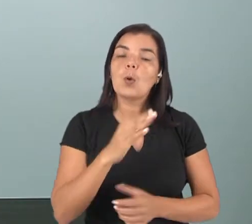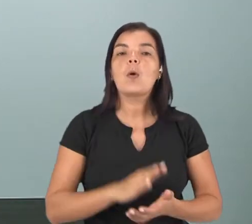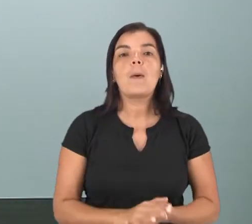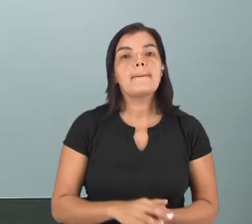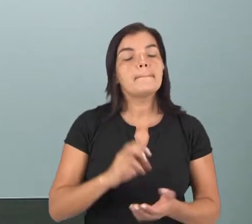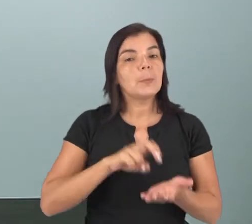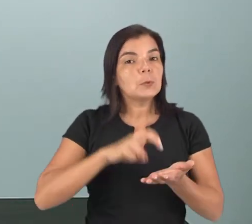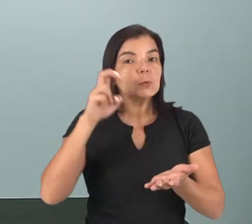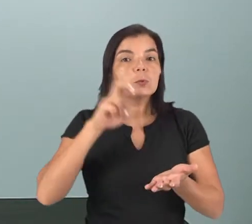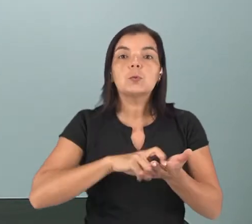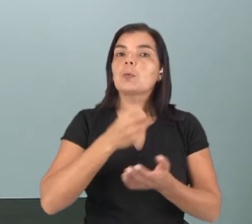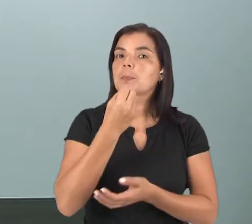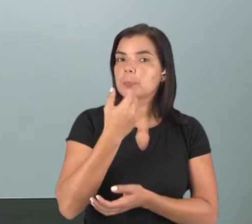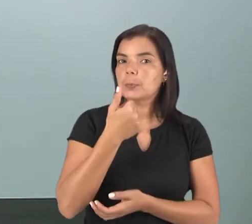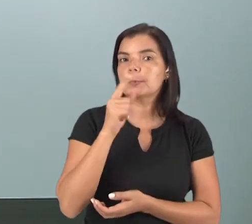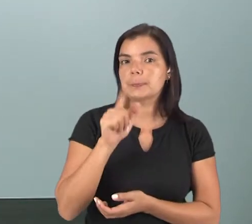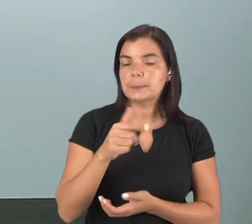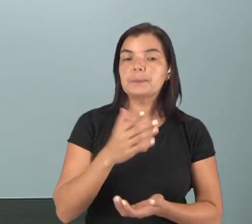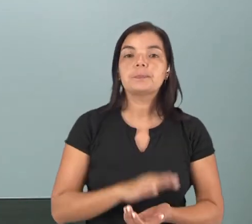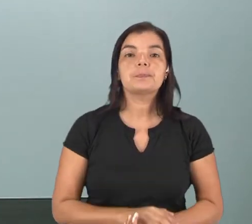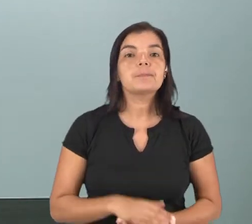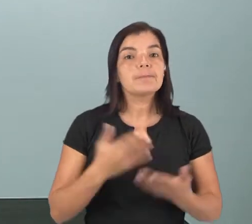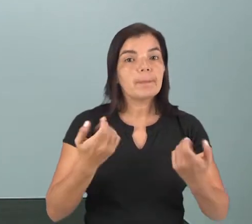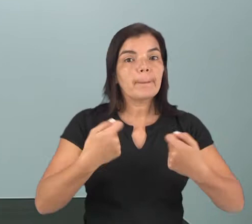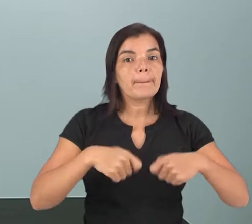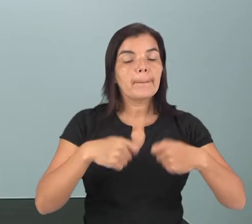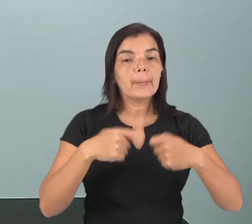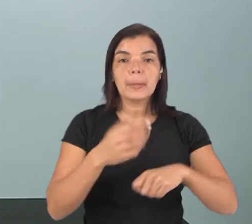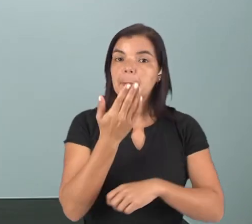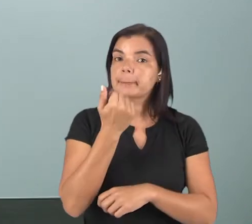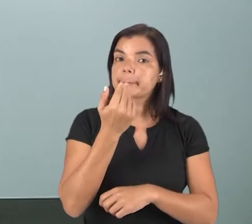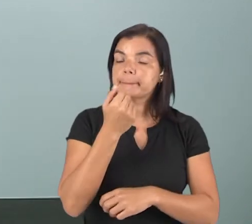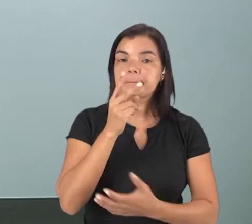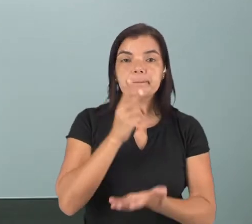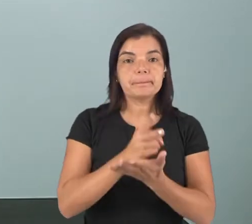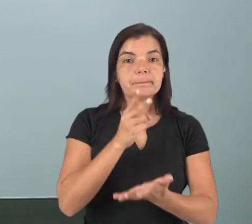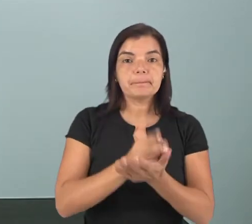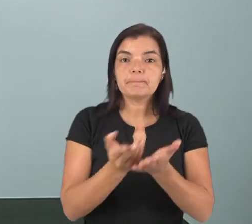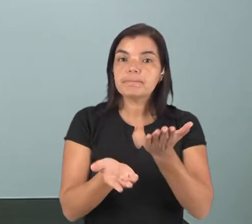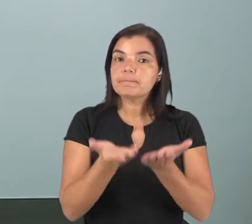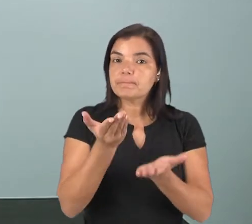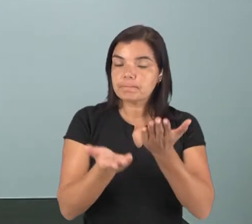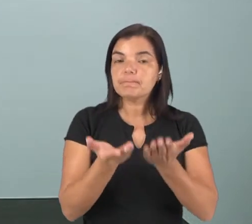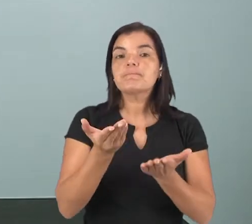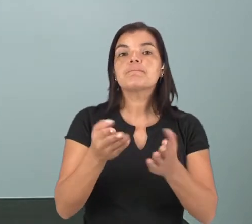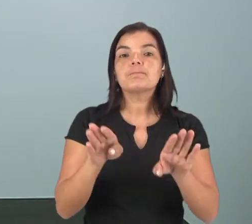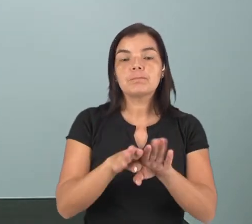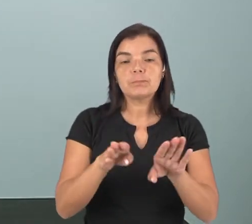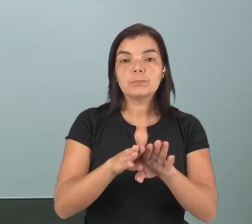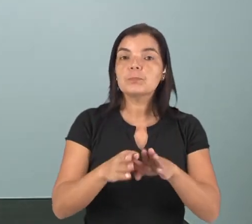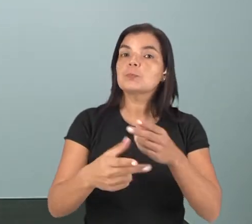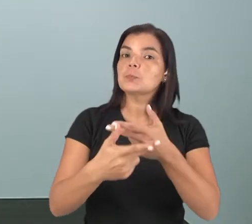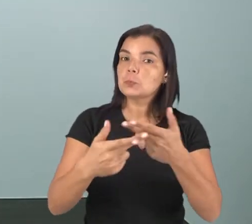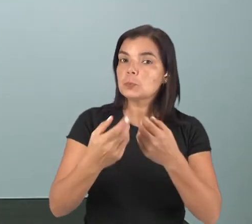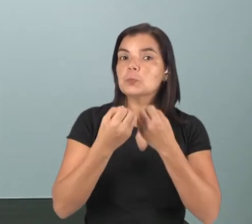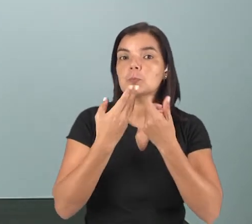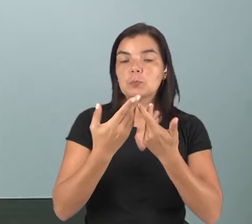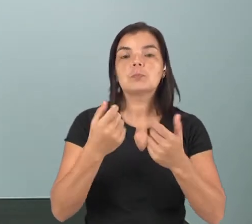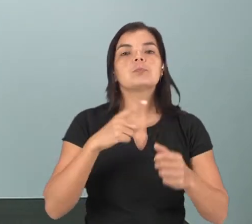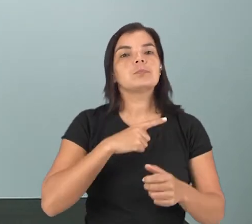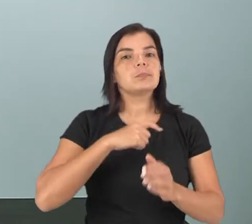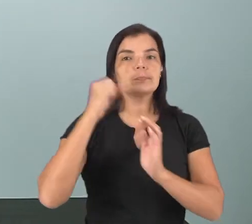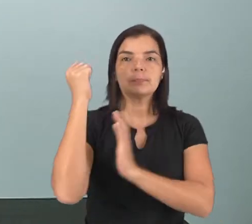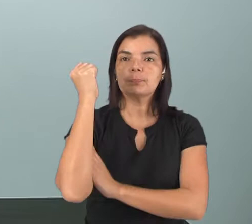uma manhã boa, né? E aí a gente precisa ter uma alimentação sempre balanceada, rica em nutrientes, para poder ter